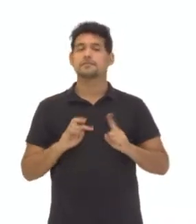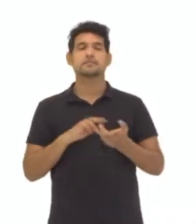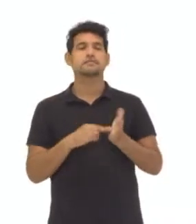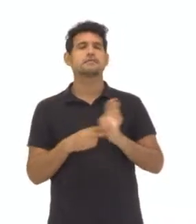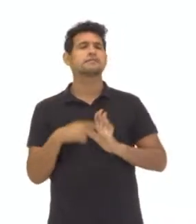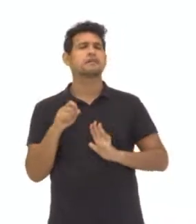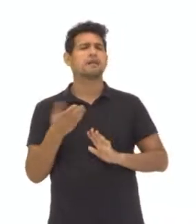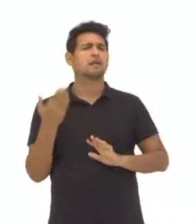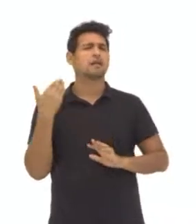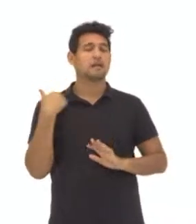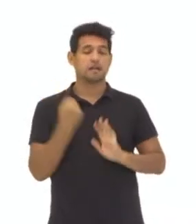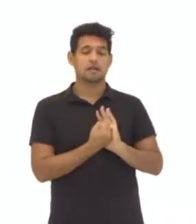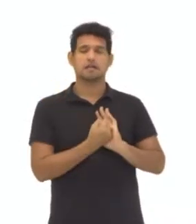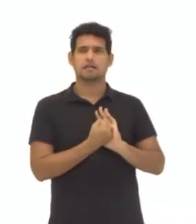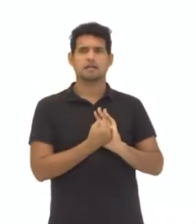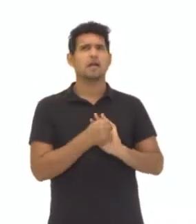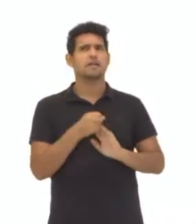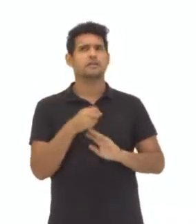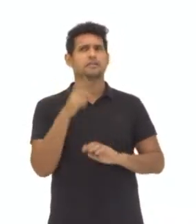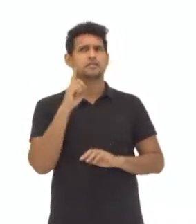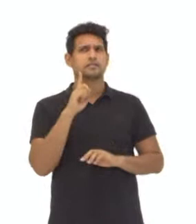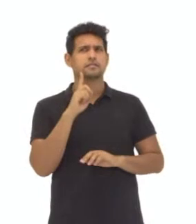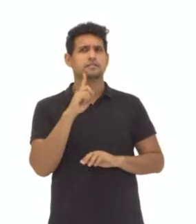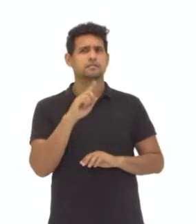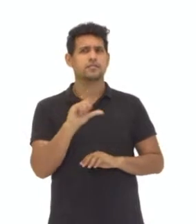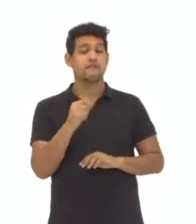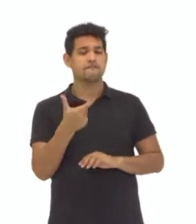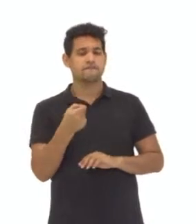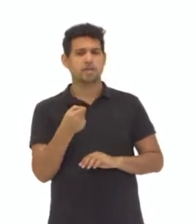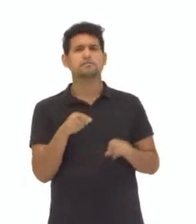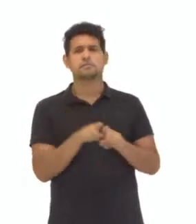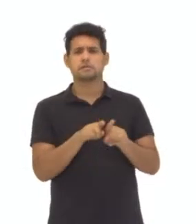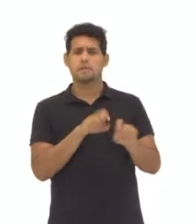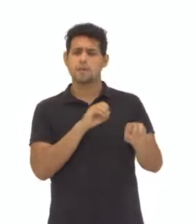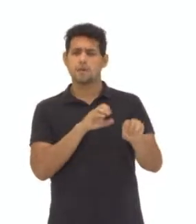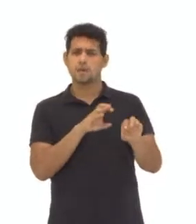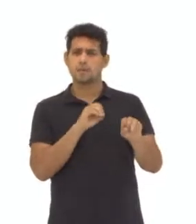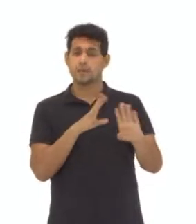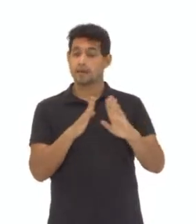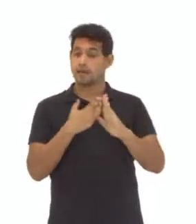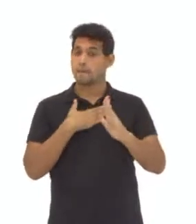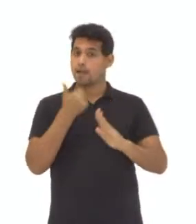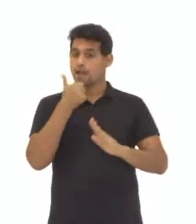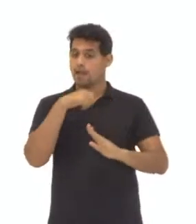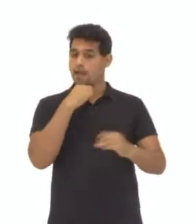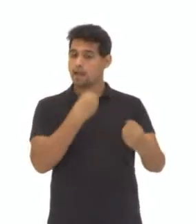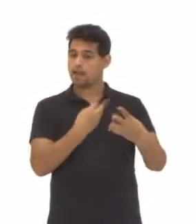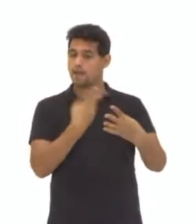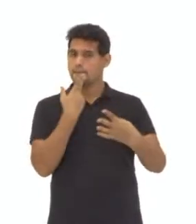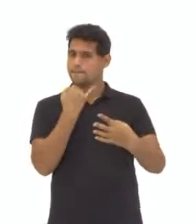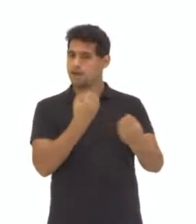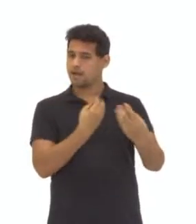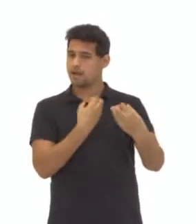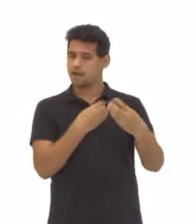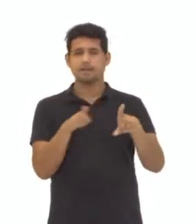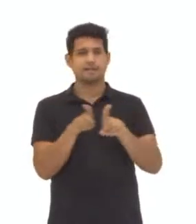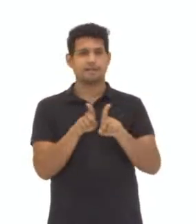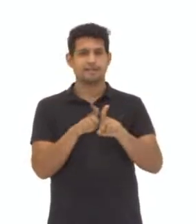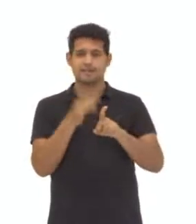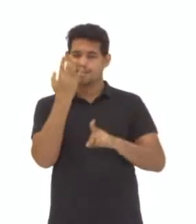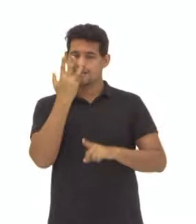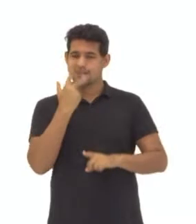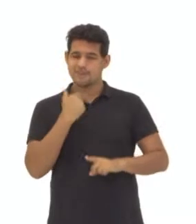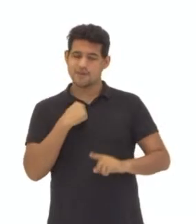década de 20. Eu havia sido alfabetizado em casa por minha mãe e meu pai durante uma